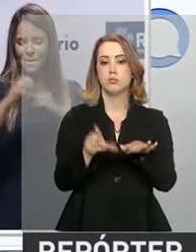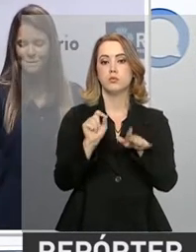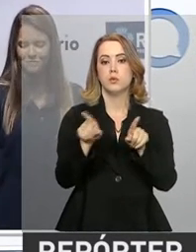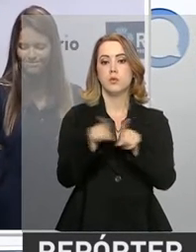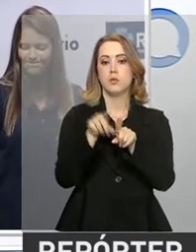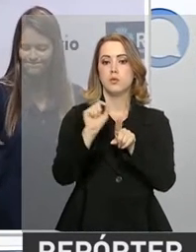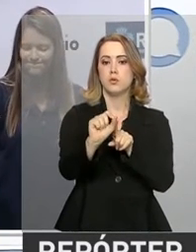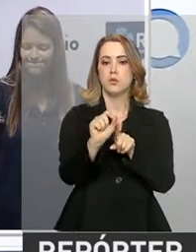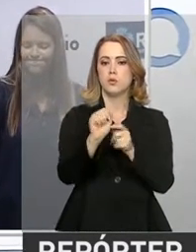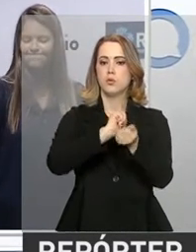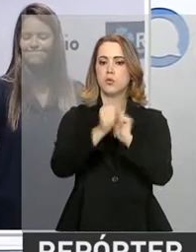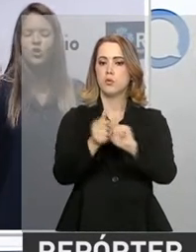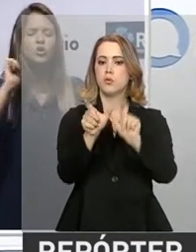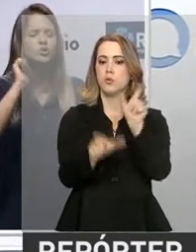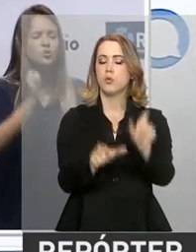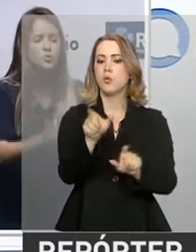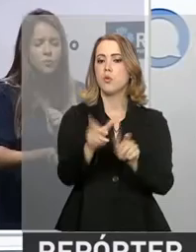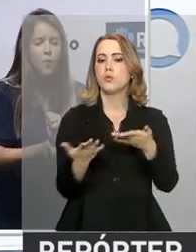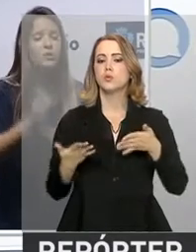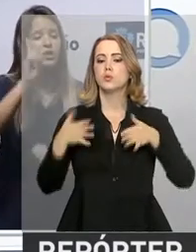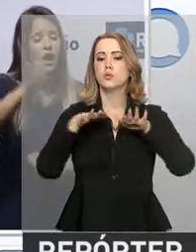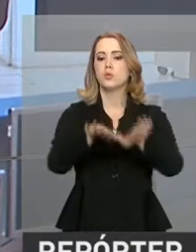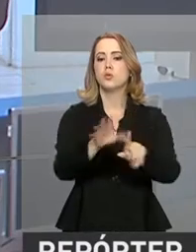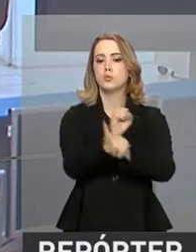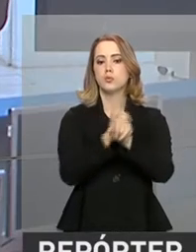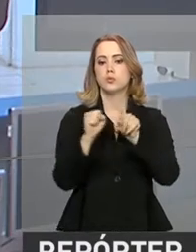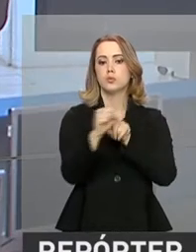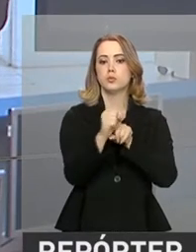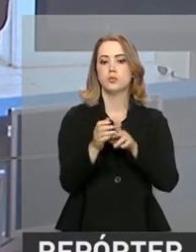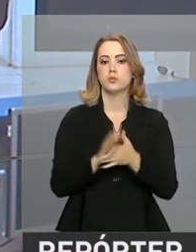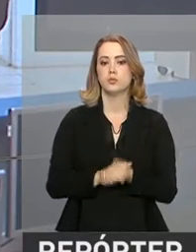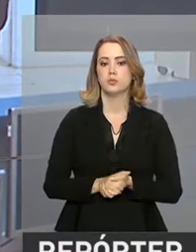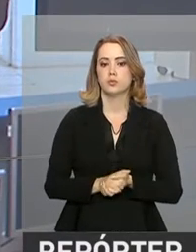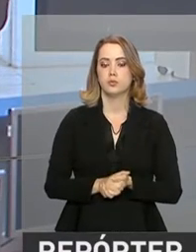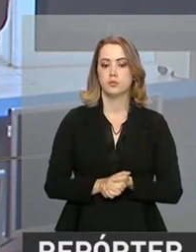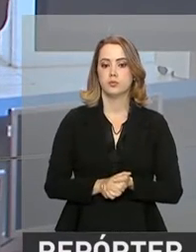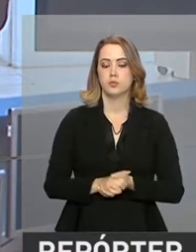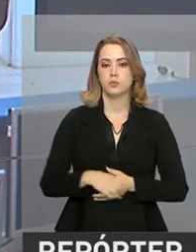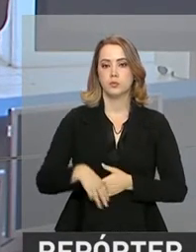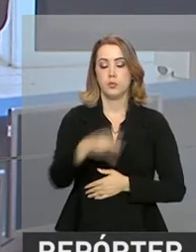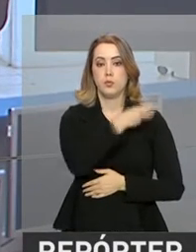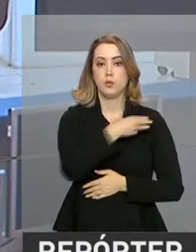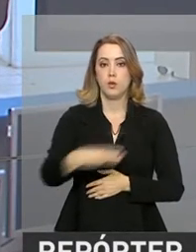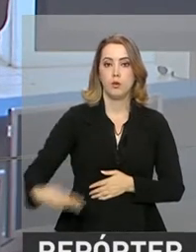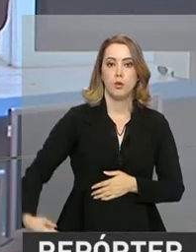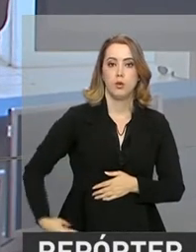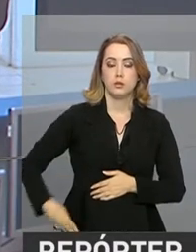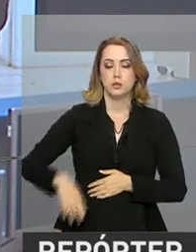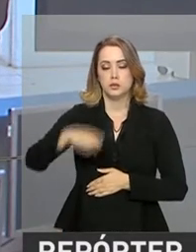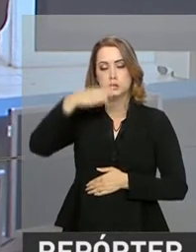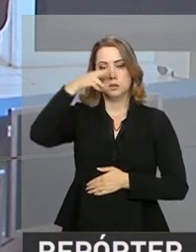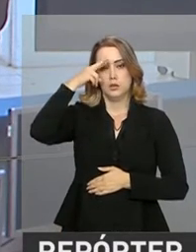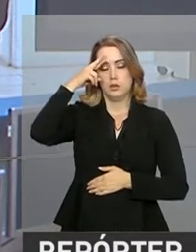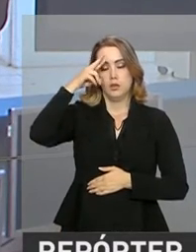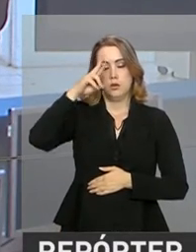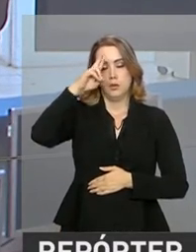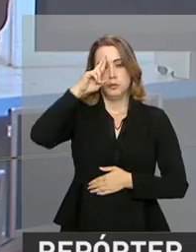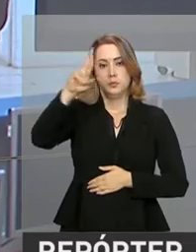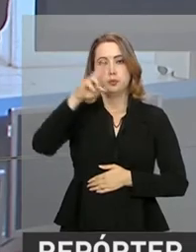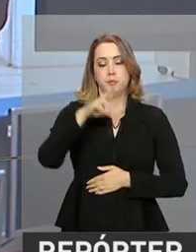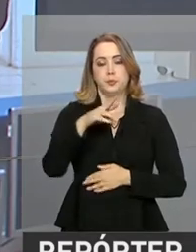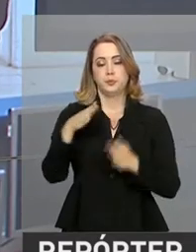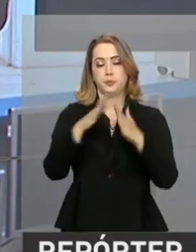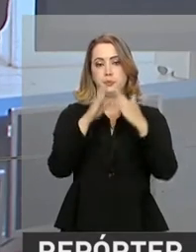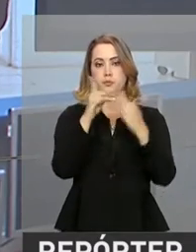e com o esporte como inclusão social eo ministro-chefe da casa civil Eliseu Padilha também fez um balanço